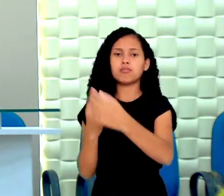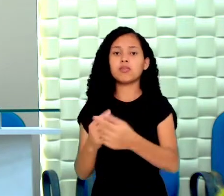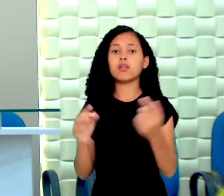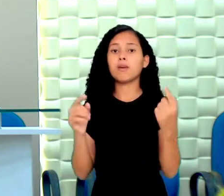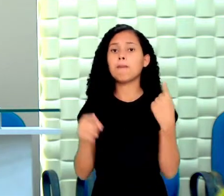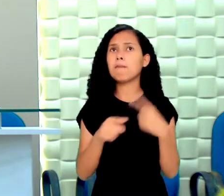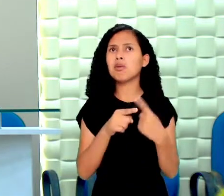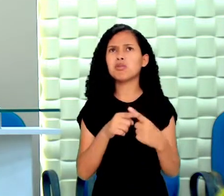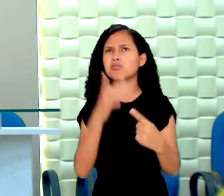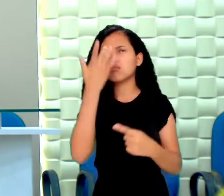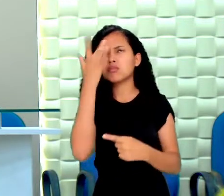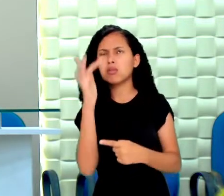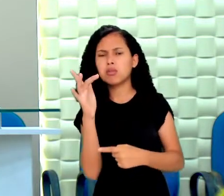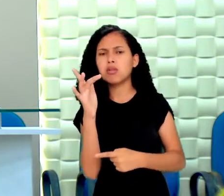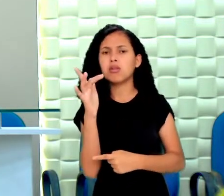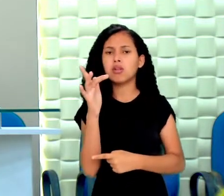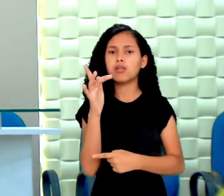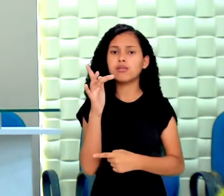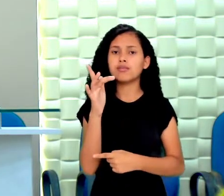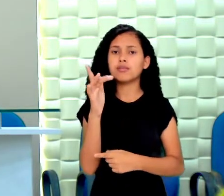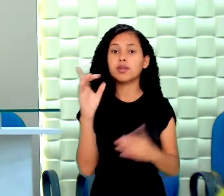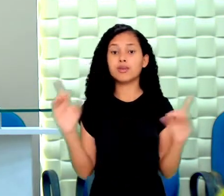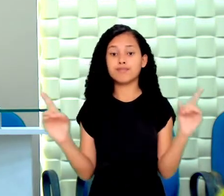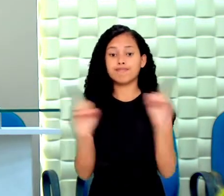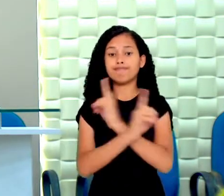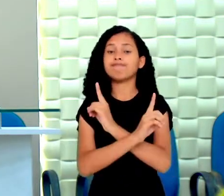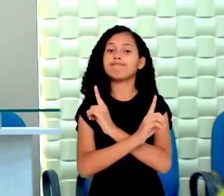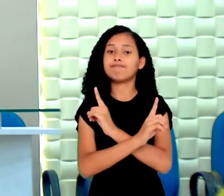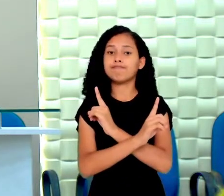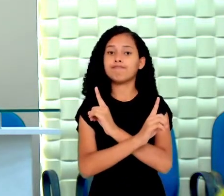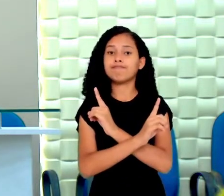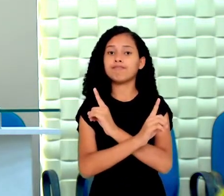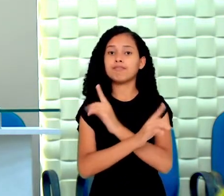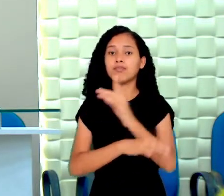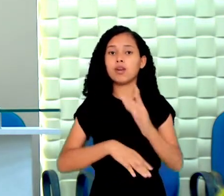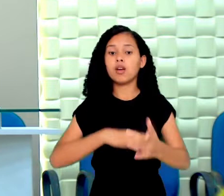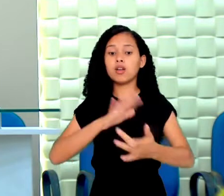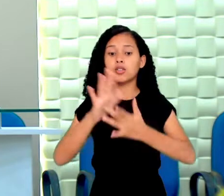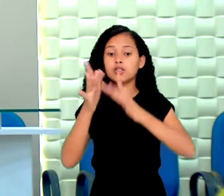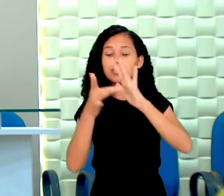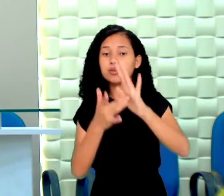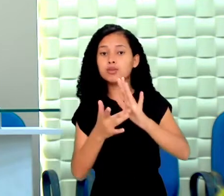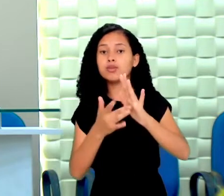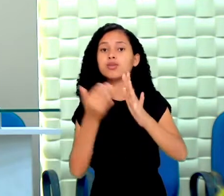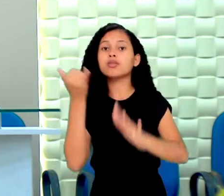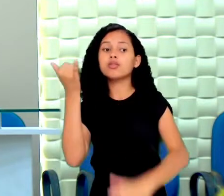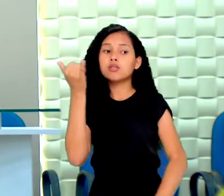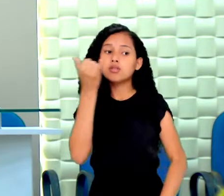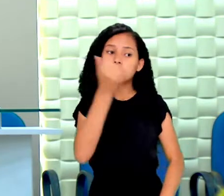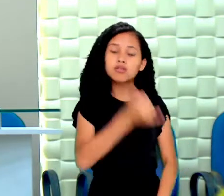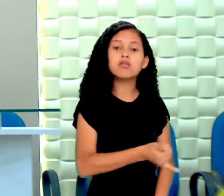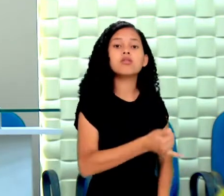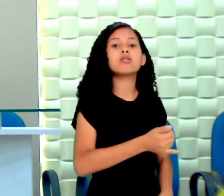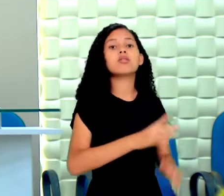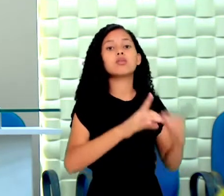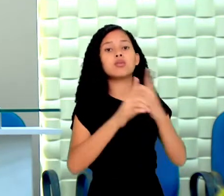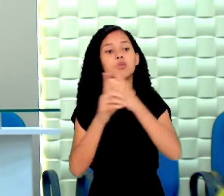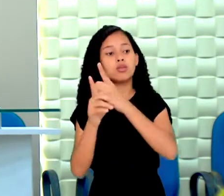porque não sabia. Pelo contrário, ele mesmo disse aos seus discípulos